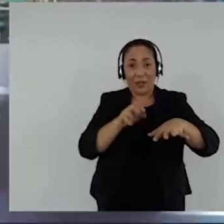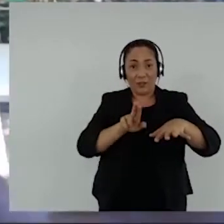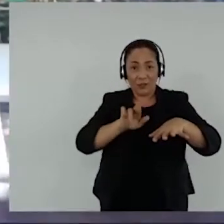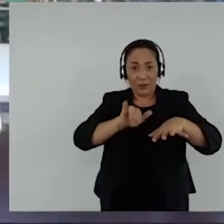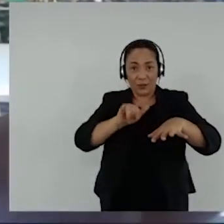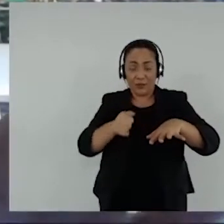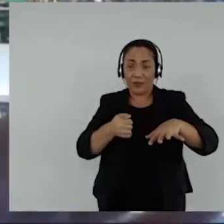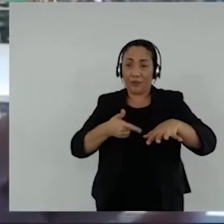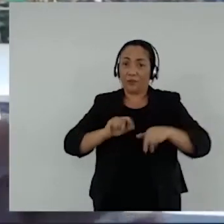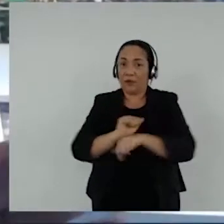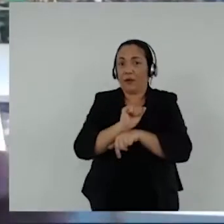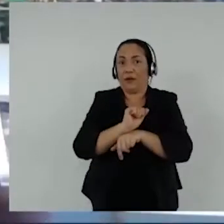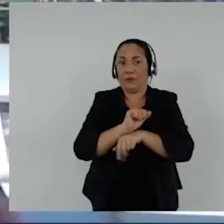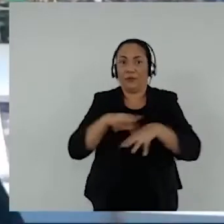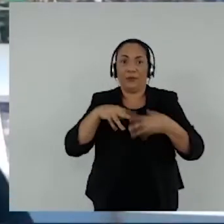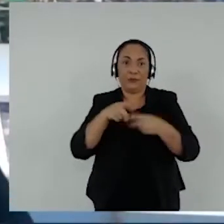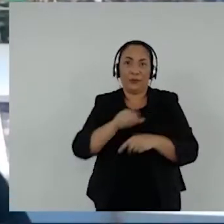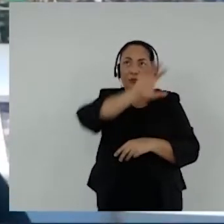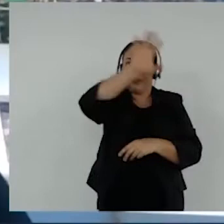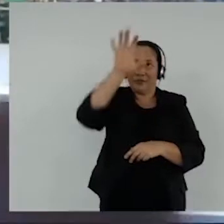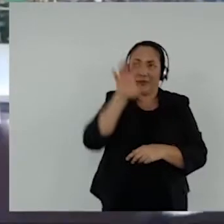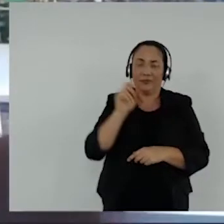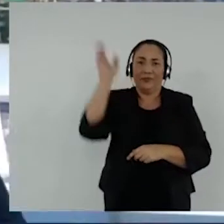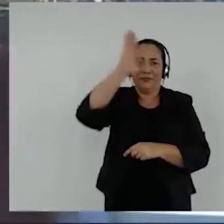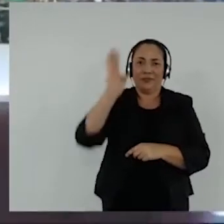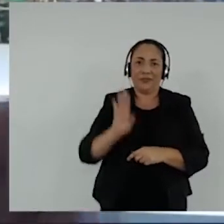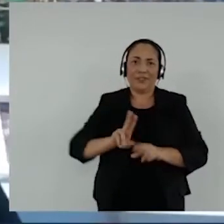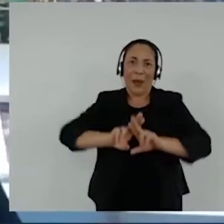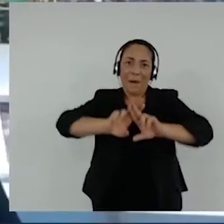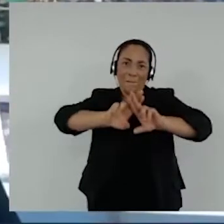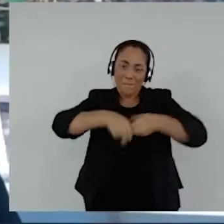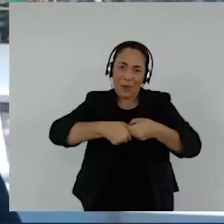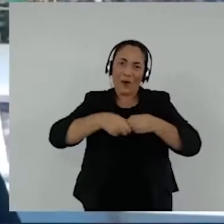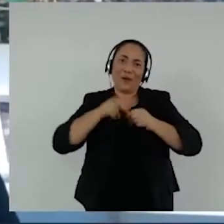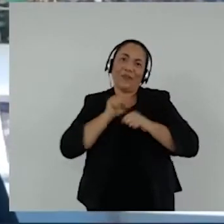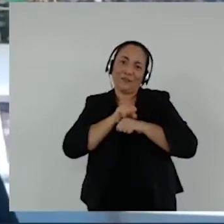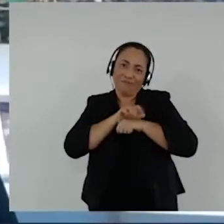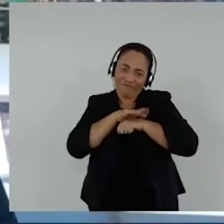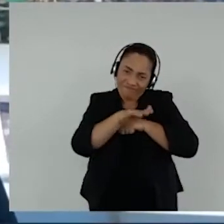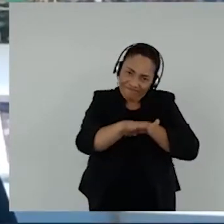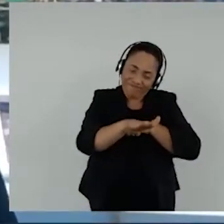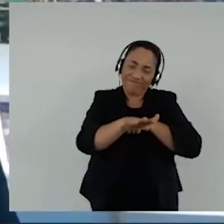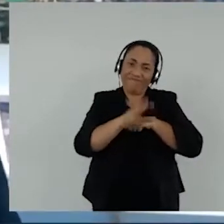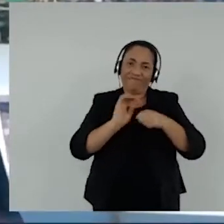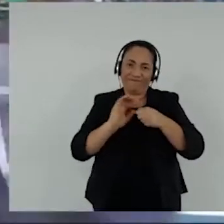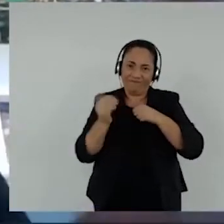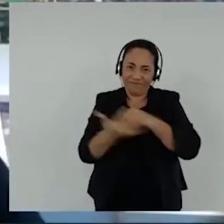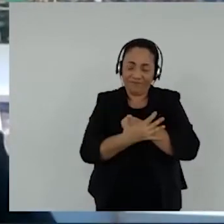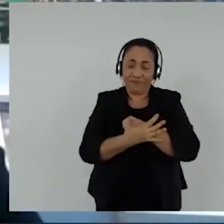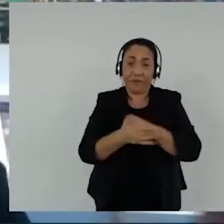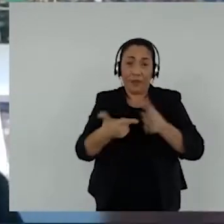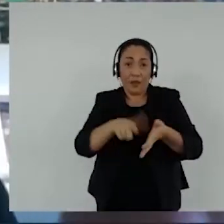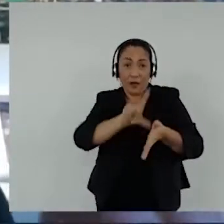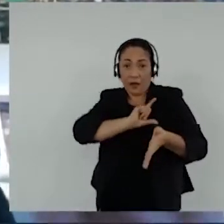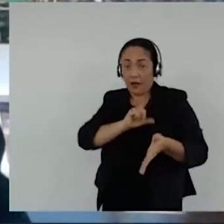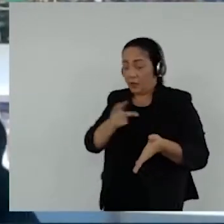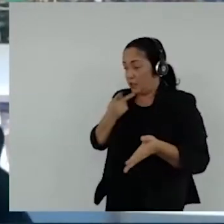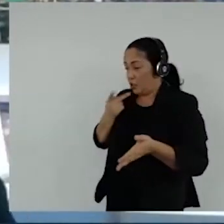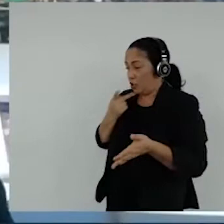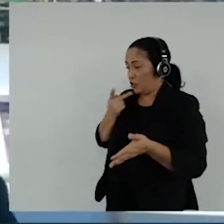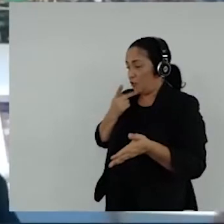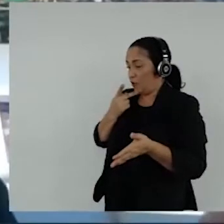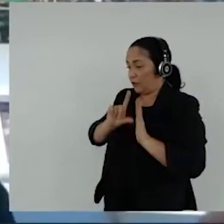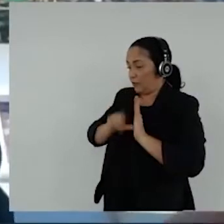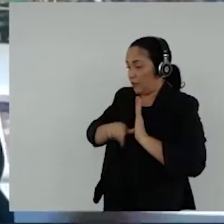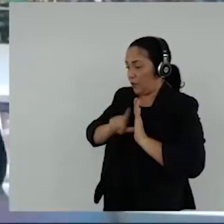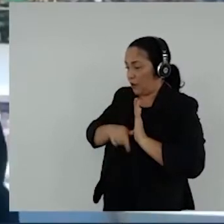foram suspensas em todo o país diante do agravamento dos efeitos da pandemia. Se antes nós já falávamos em morosidade do